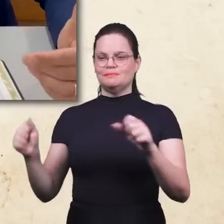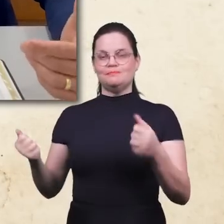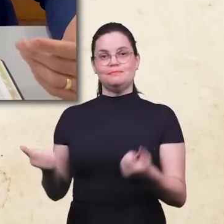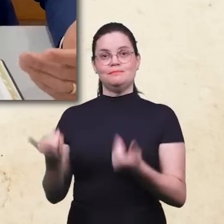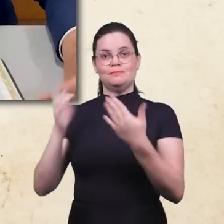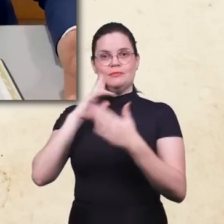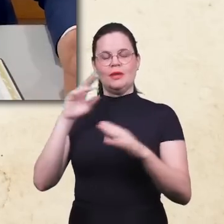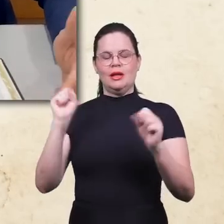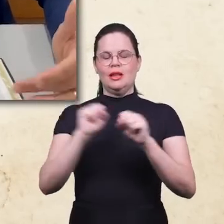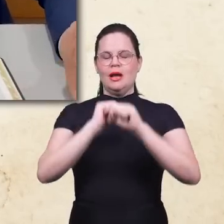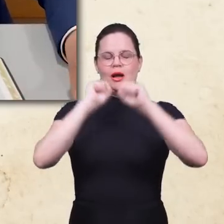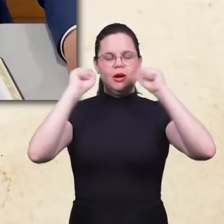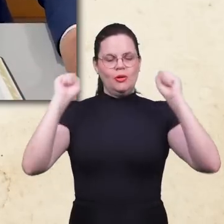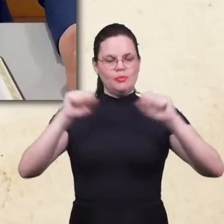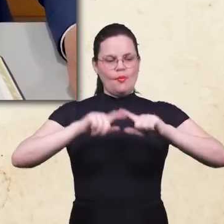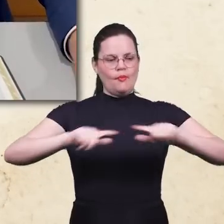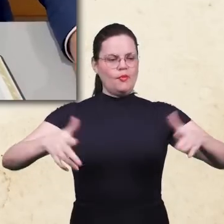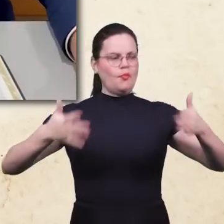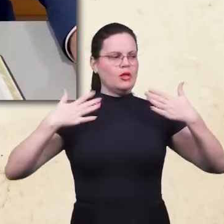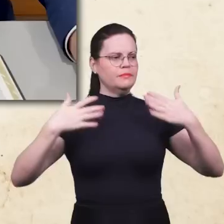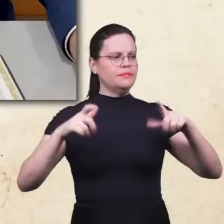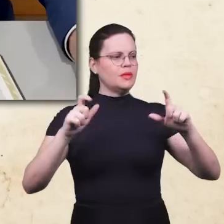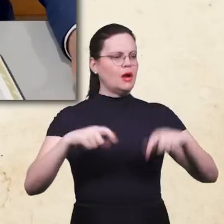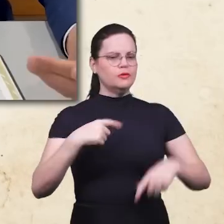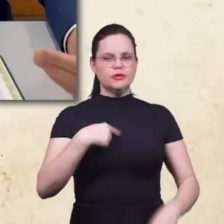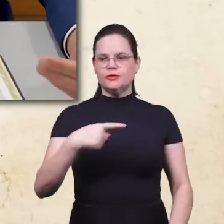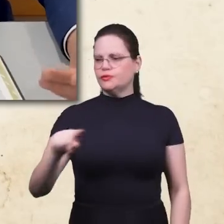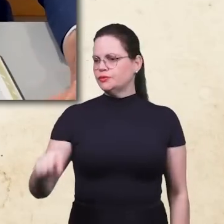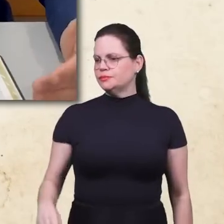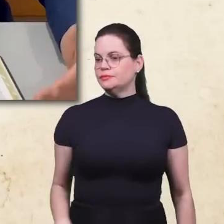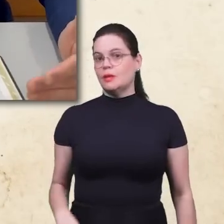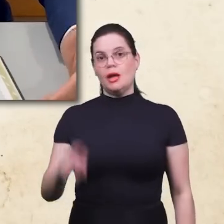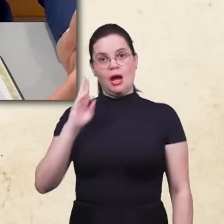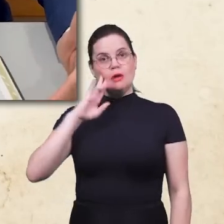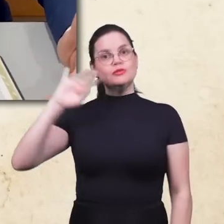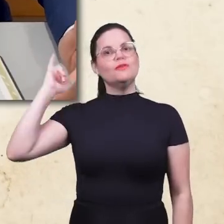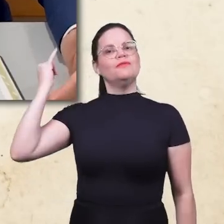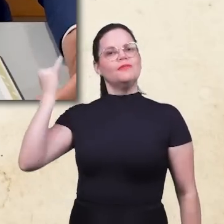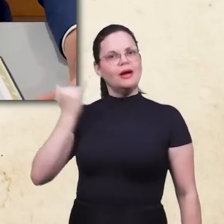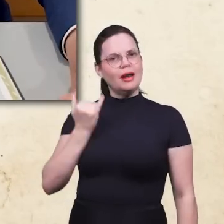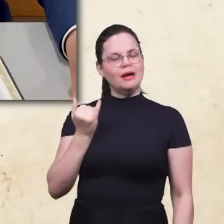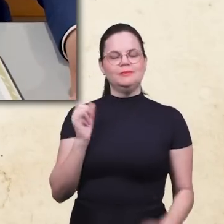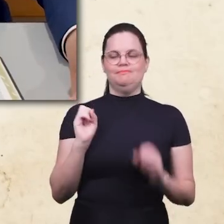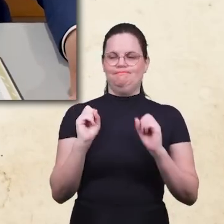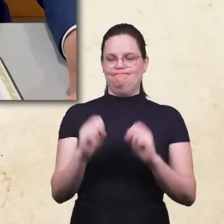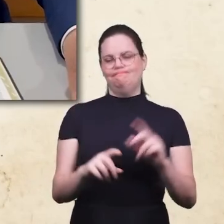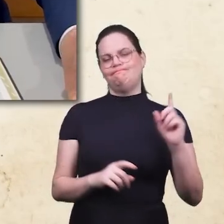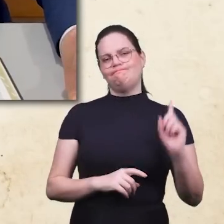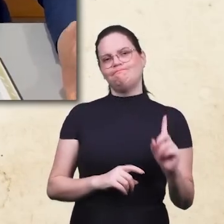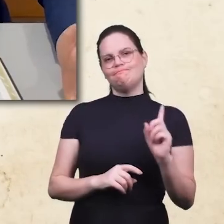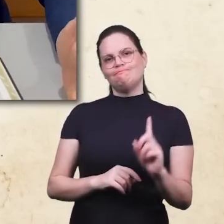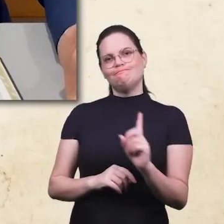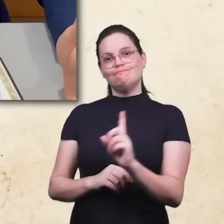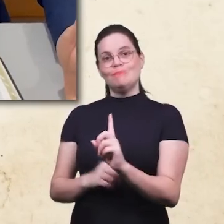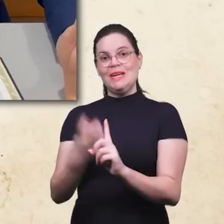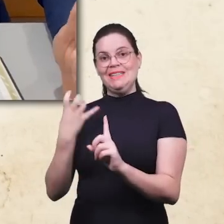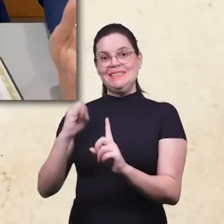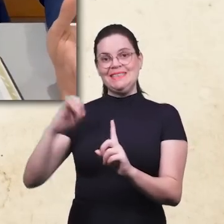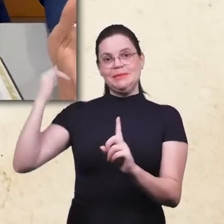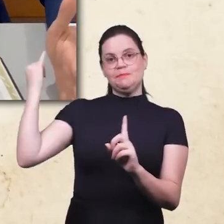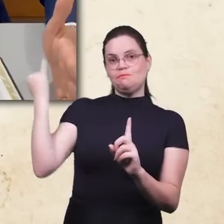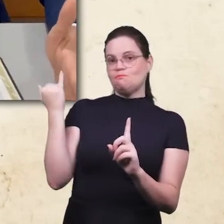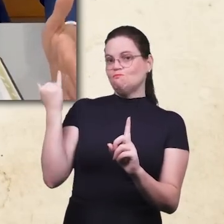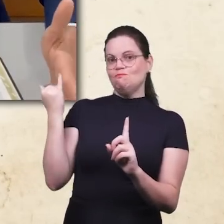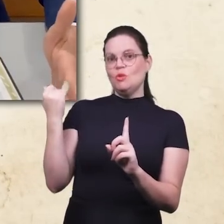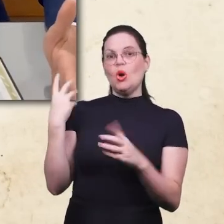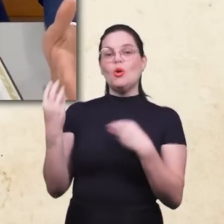se ele acordava um dia naquele deserto, para onde eu vou agora? Se ele não ouvisse a voz do Senhor, ele se perdia, e esse é o segredo.